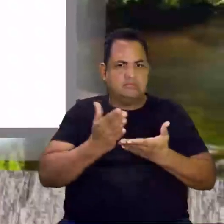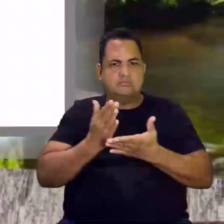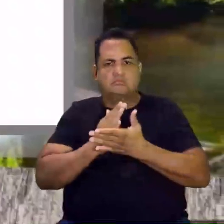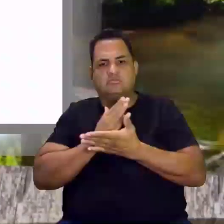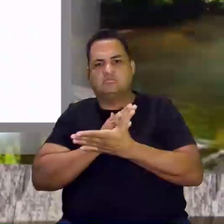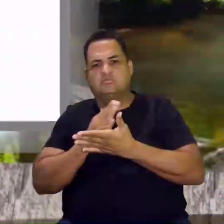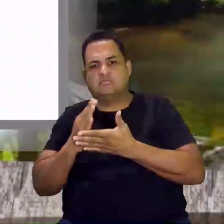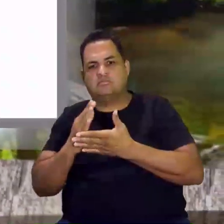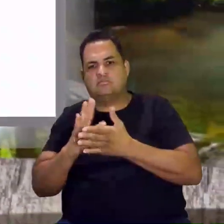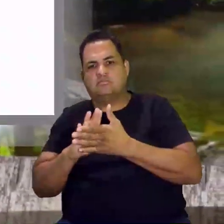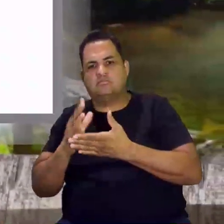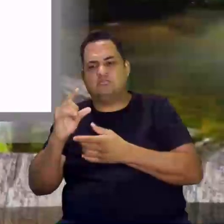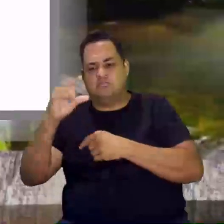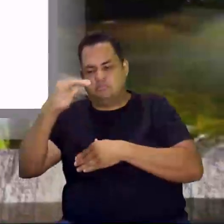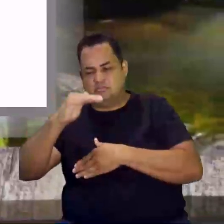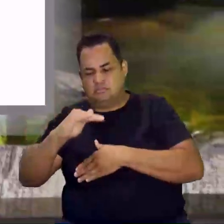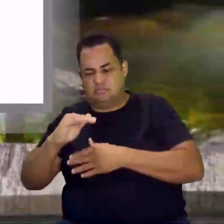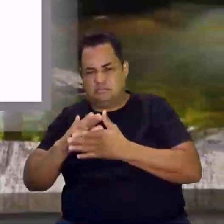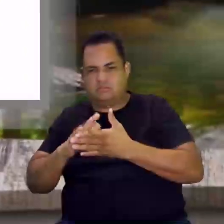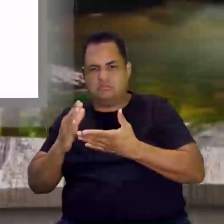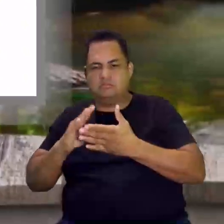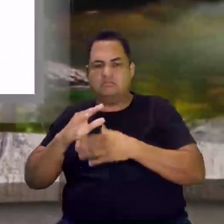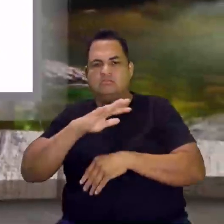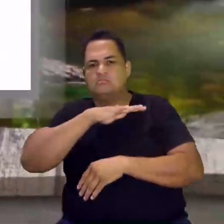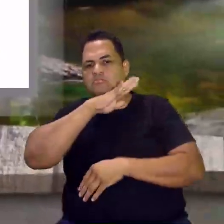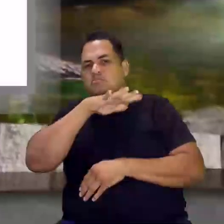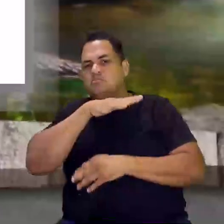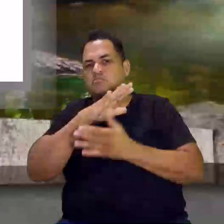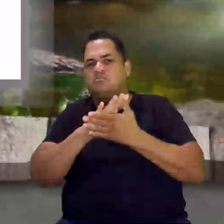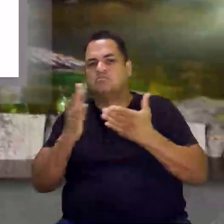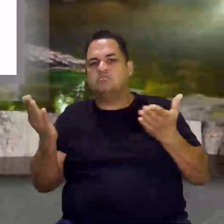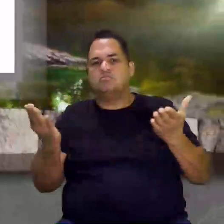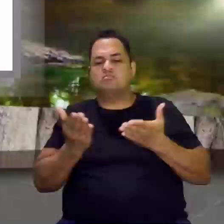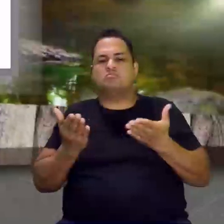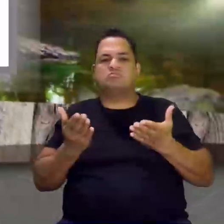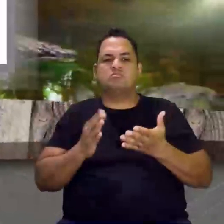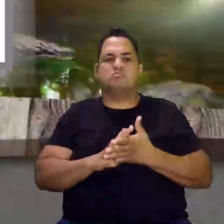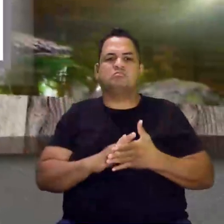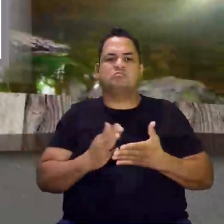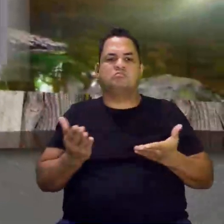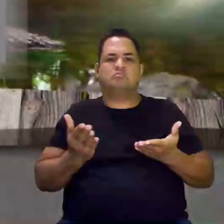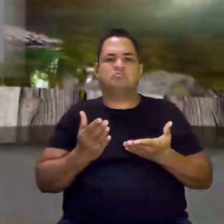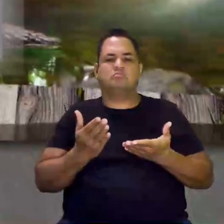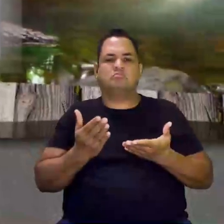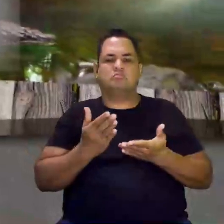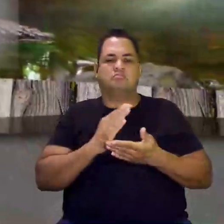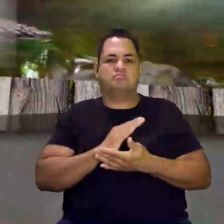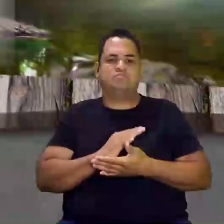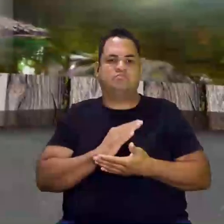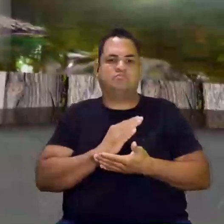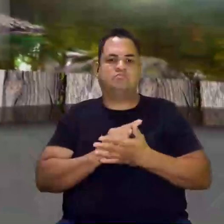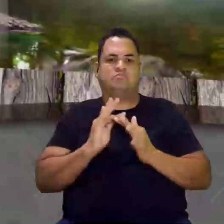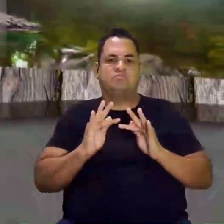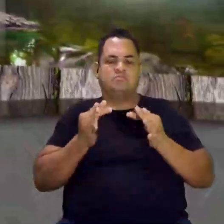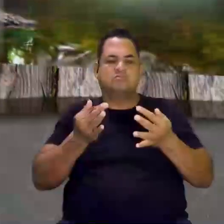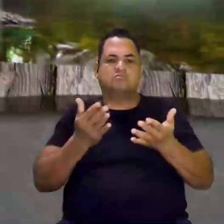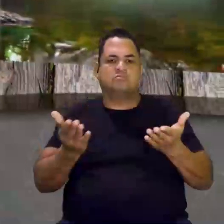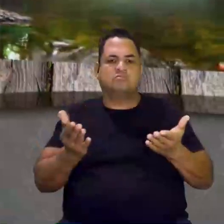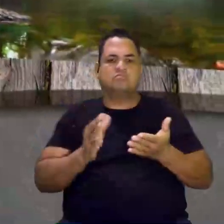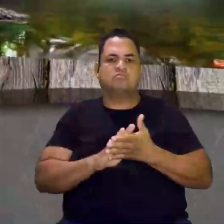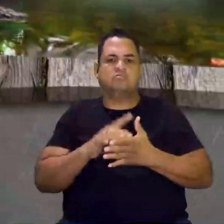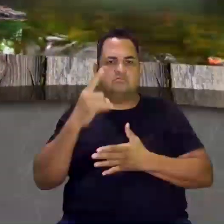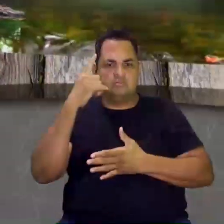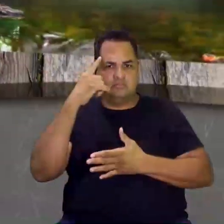a criar os pequenos animais, domesticar esses animais, tá certo? Então, a gente vai finalizando por aqui,